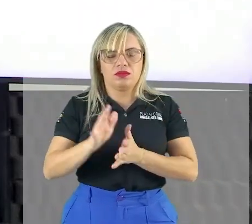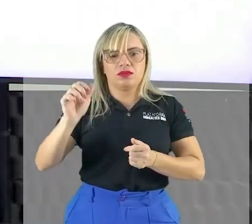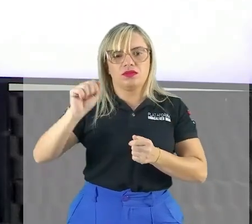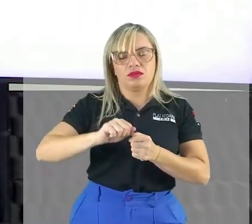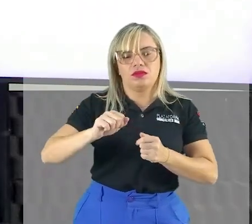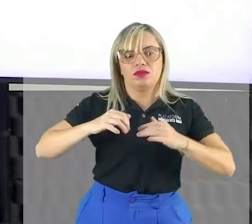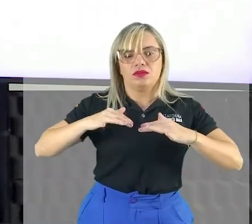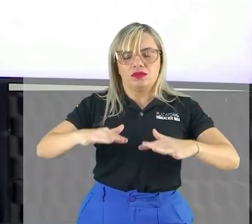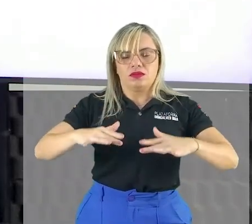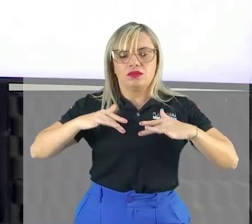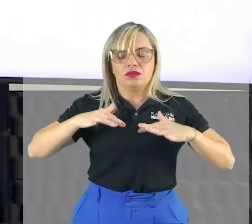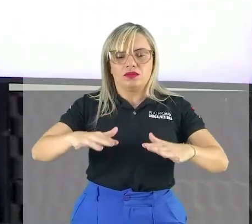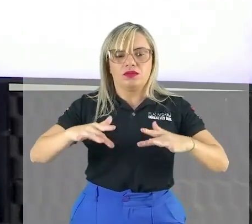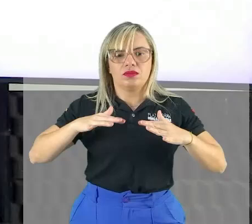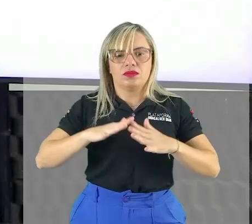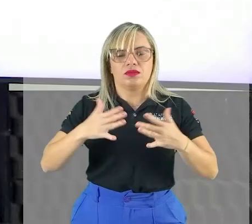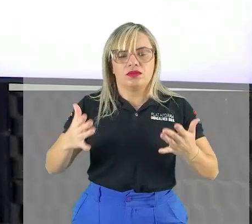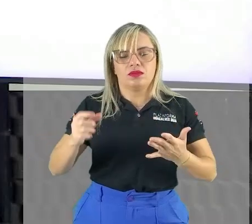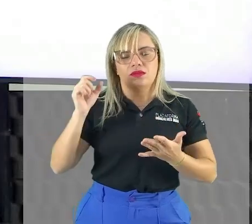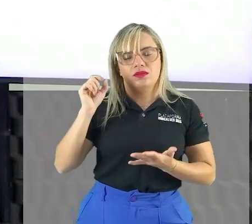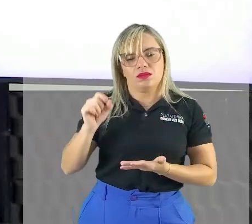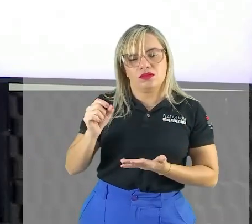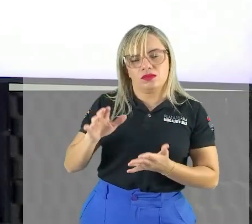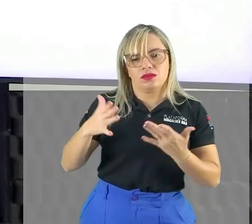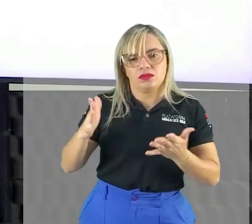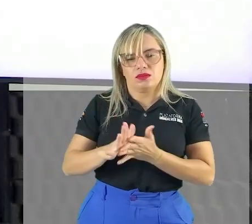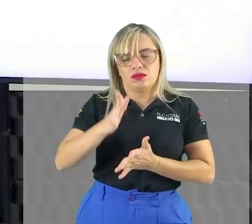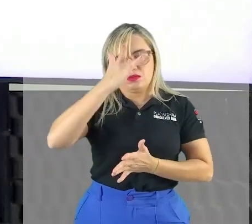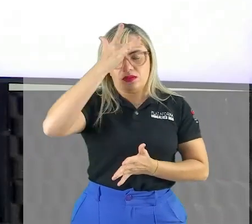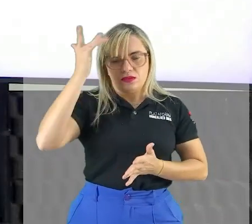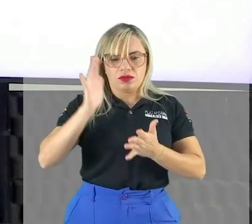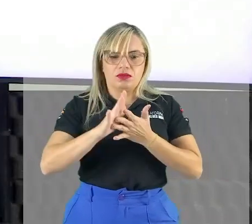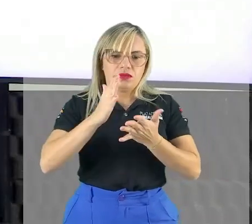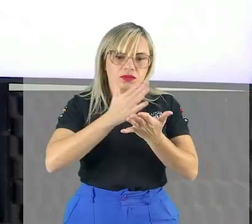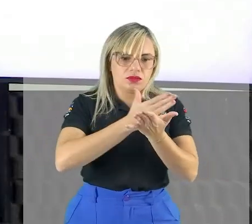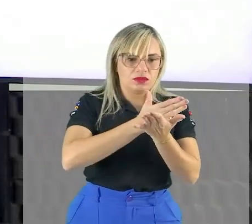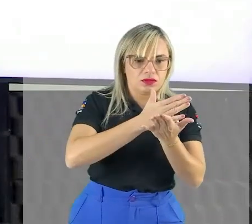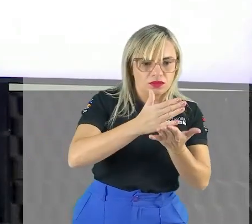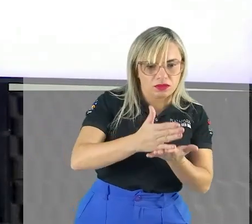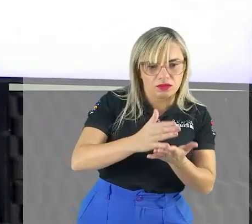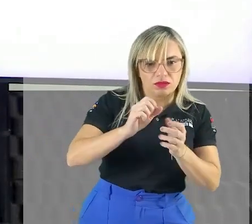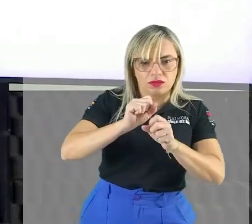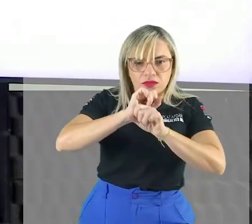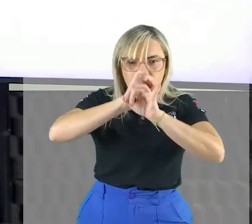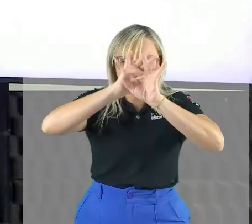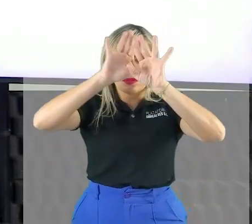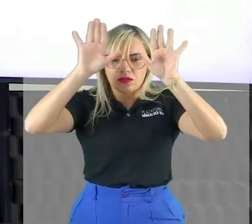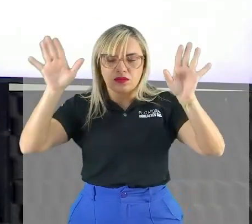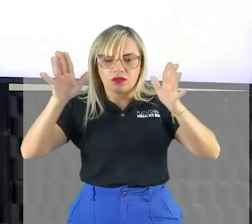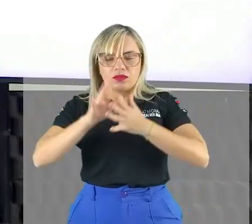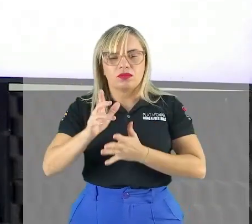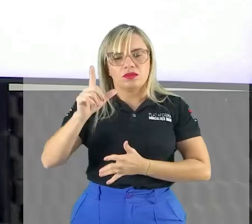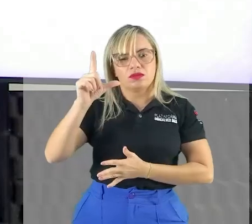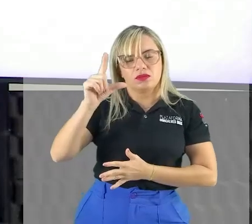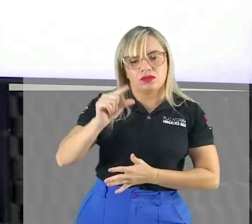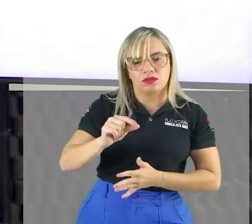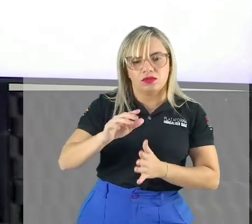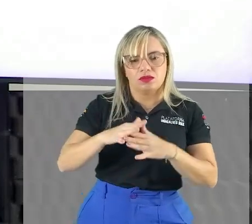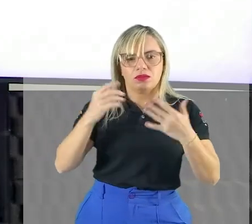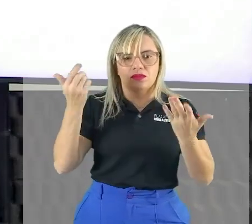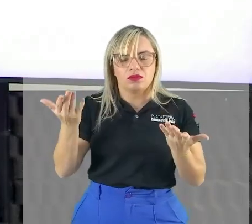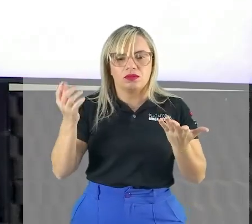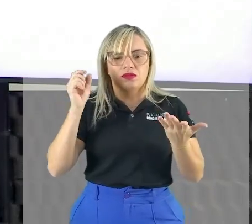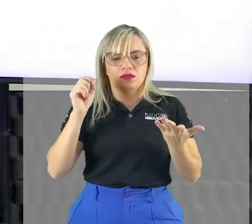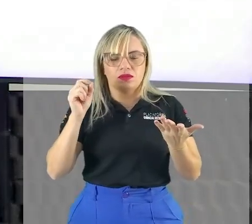desse movimento, que é um movimento em que as pessoas começam a despertar um pouco aquilo